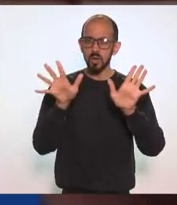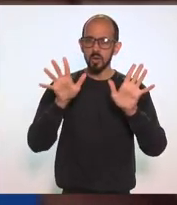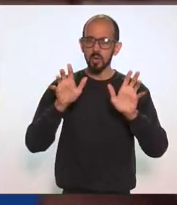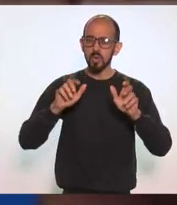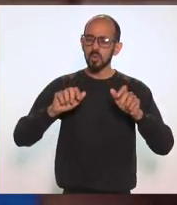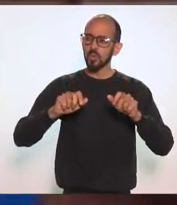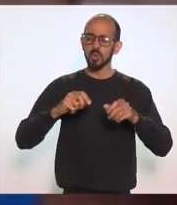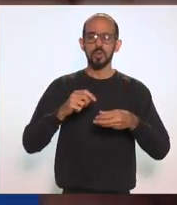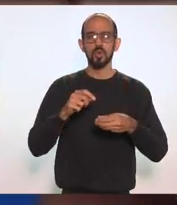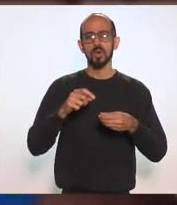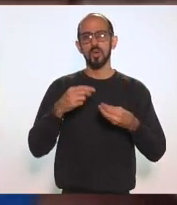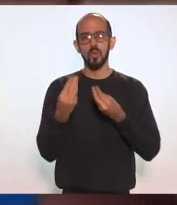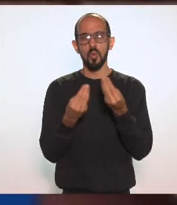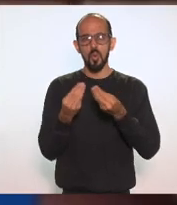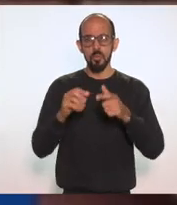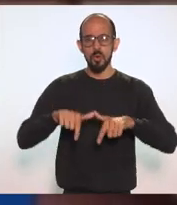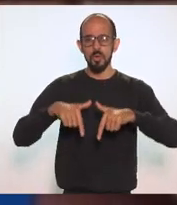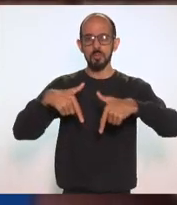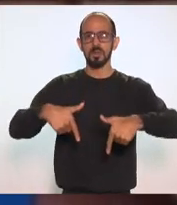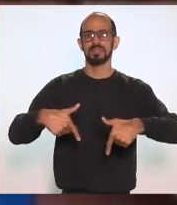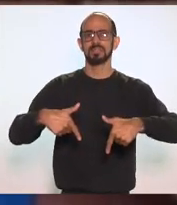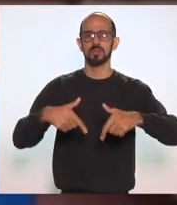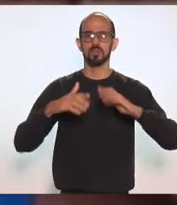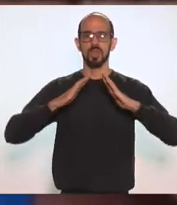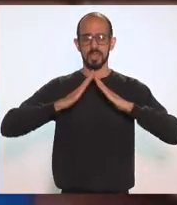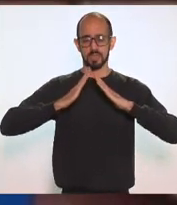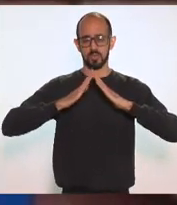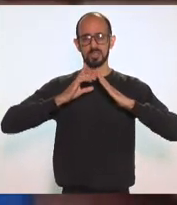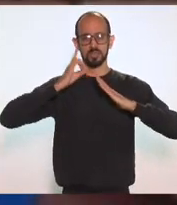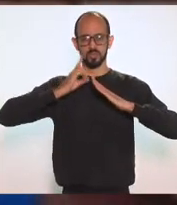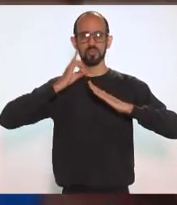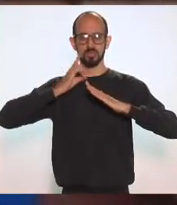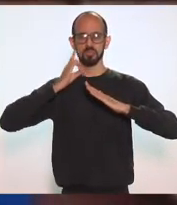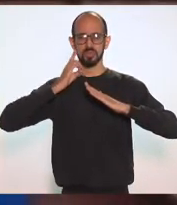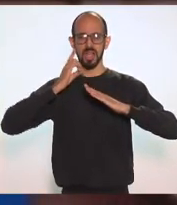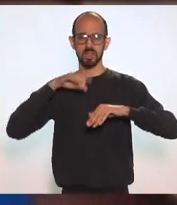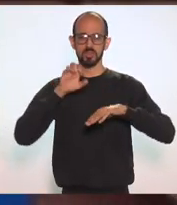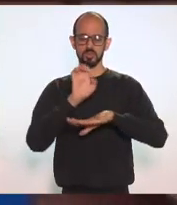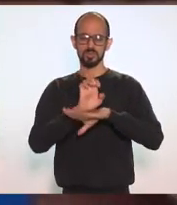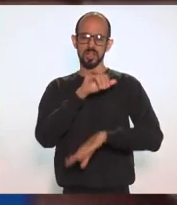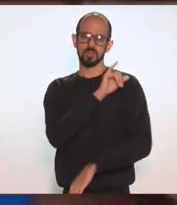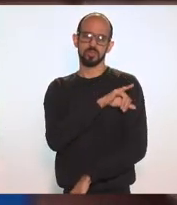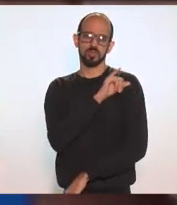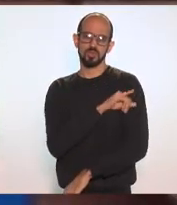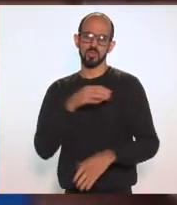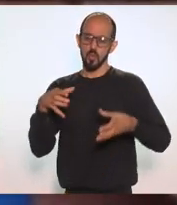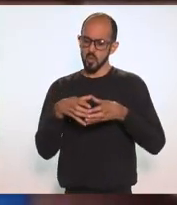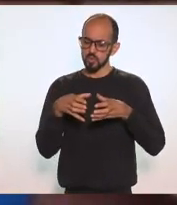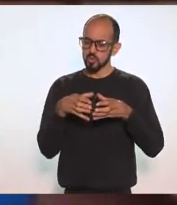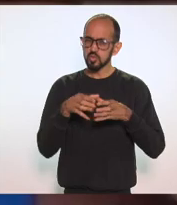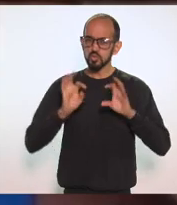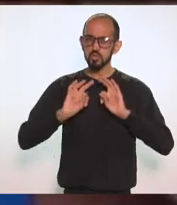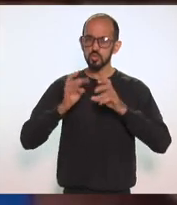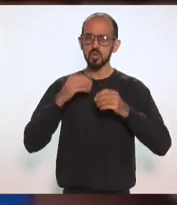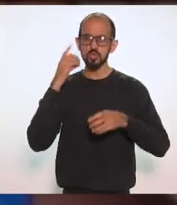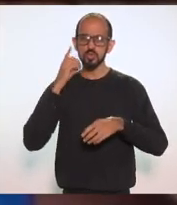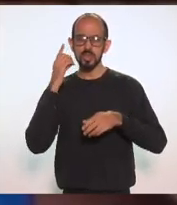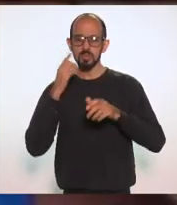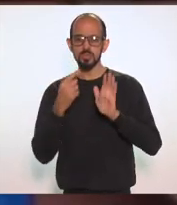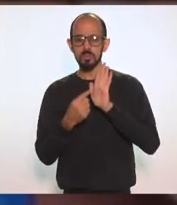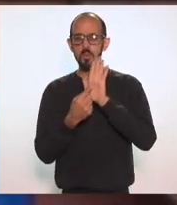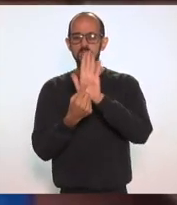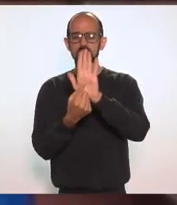partir da atuação célere da Assembleia Legislativa do Estado do Rio de Janeiro, no conjunto dos seus deputados e deputadas, deixarmos um